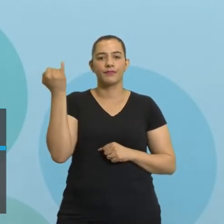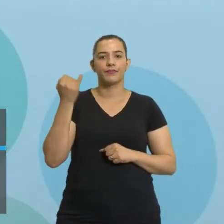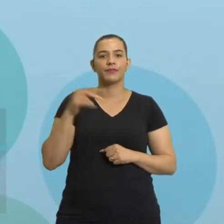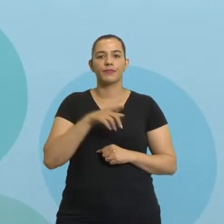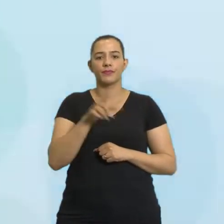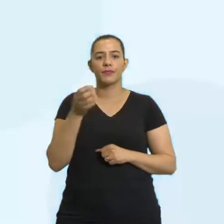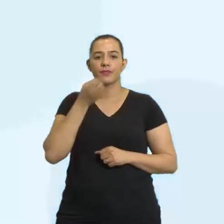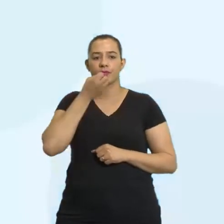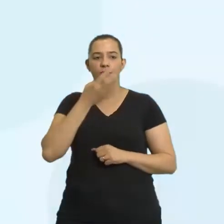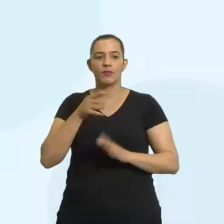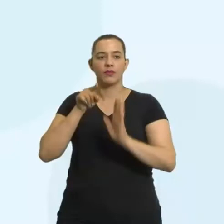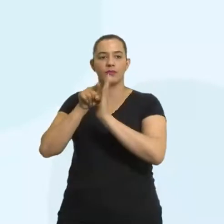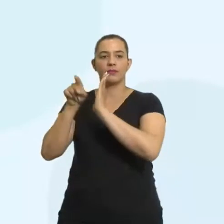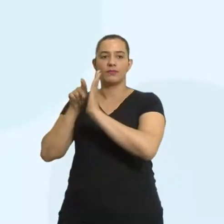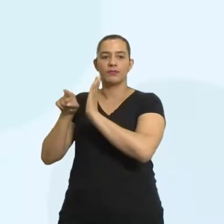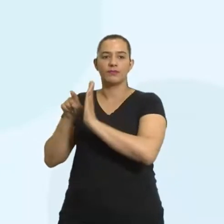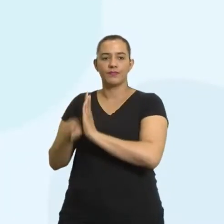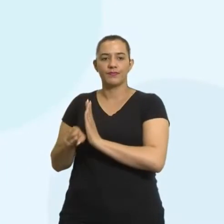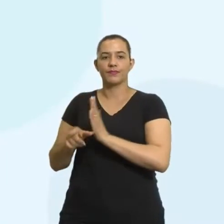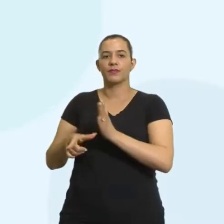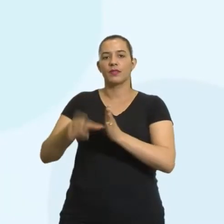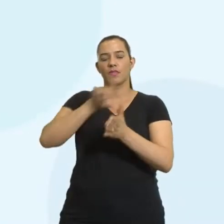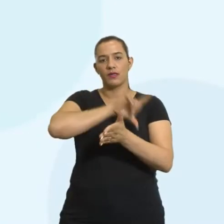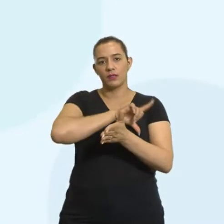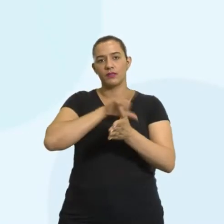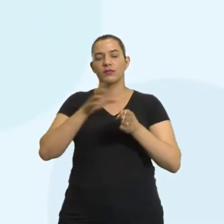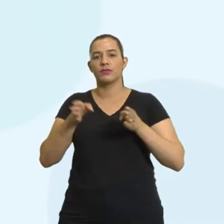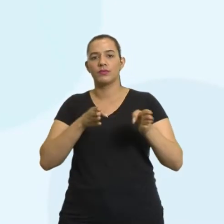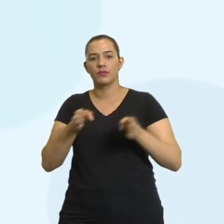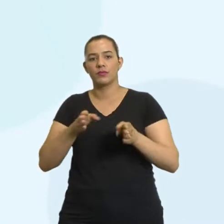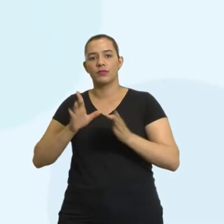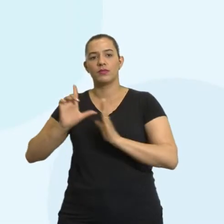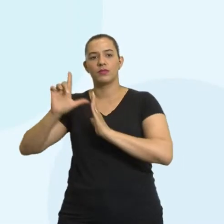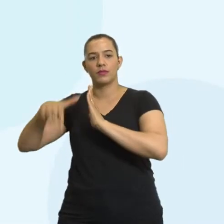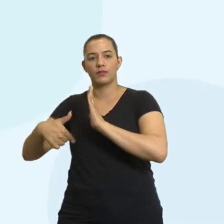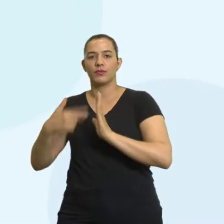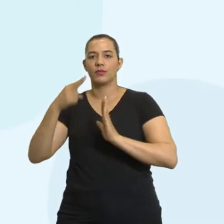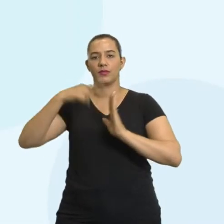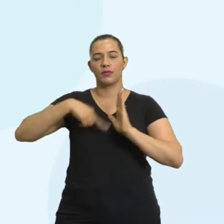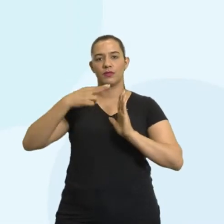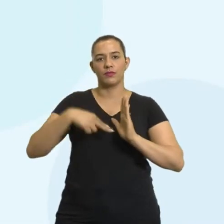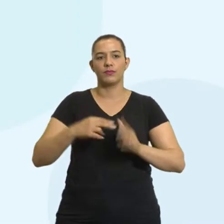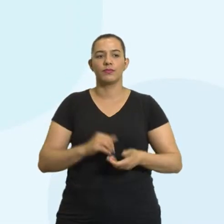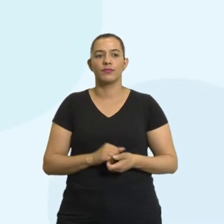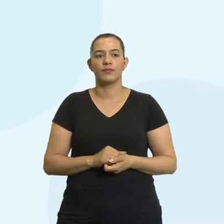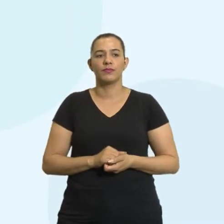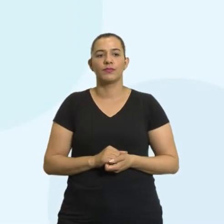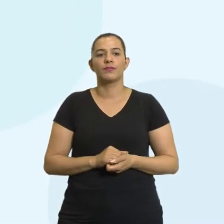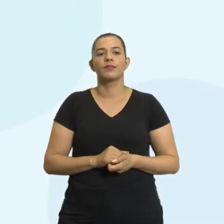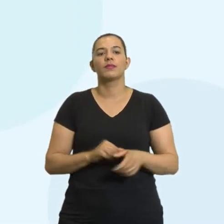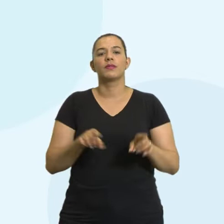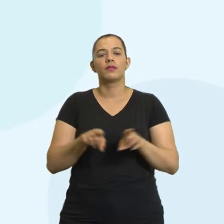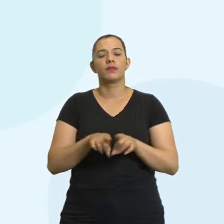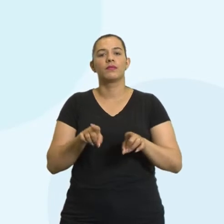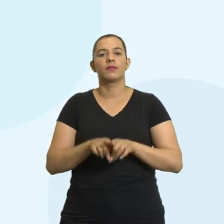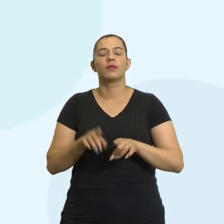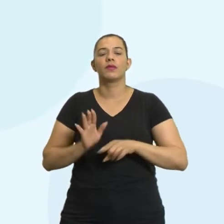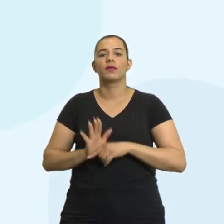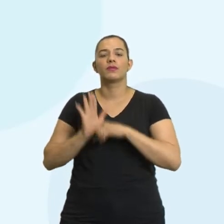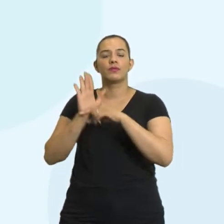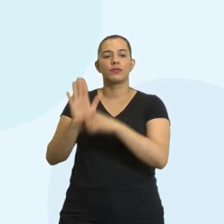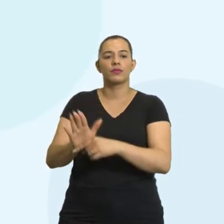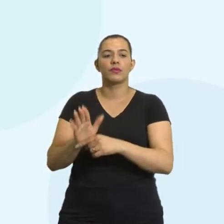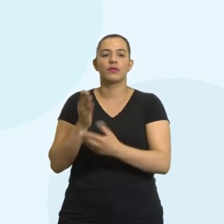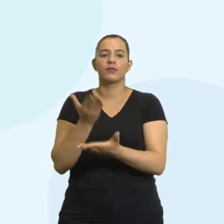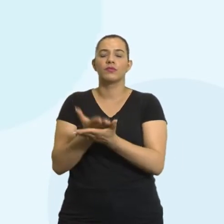boas perguntas antes, durante e depois da leitura. E conduzir os